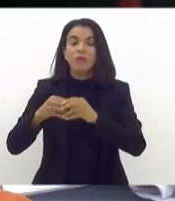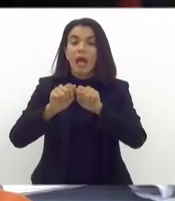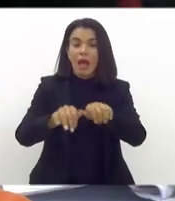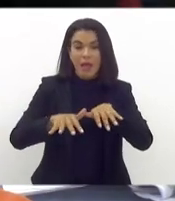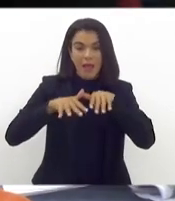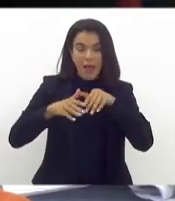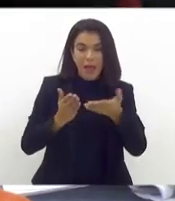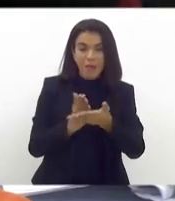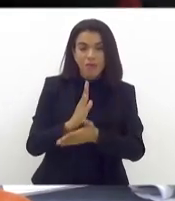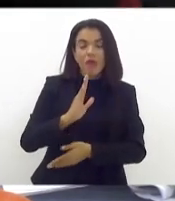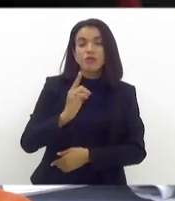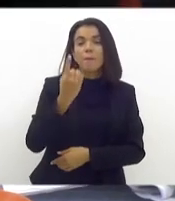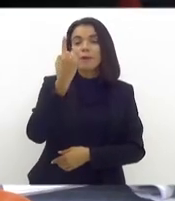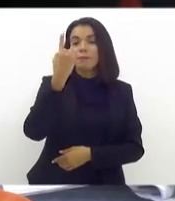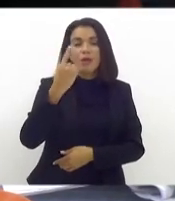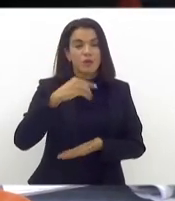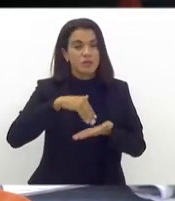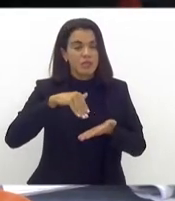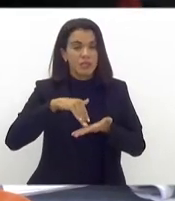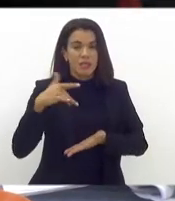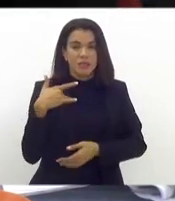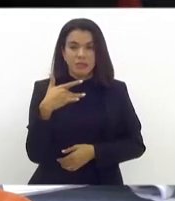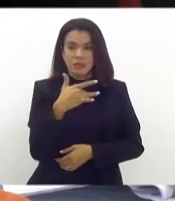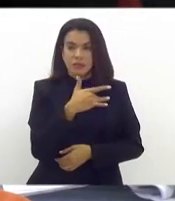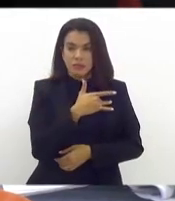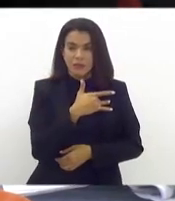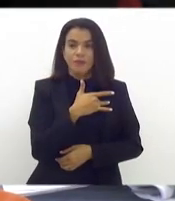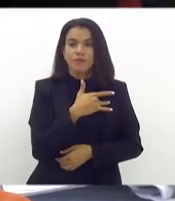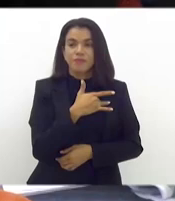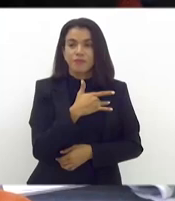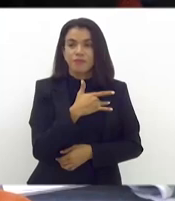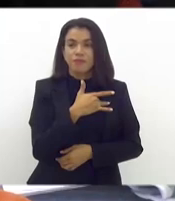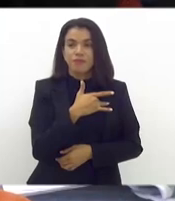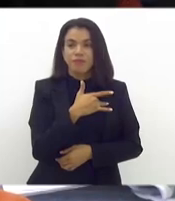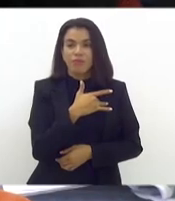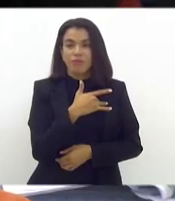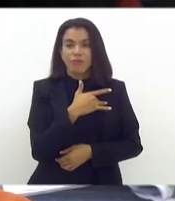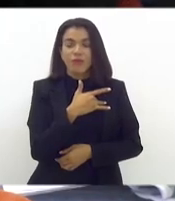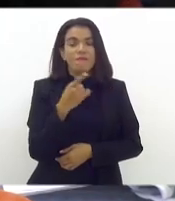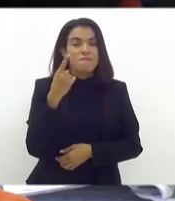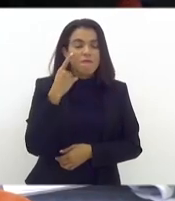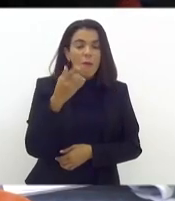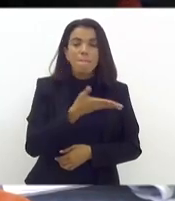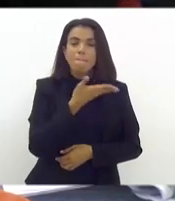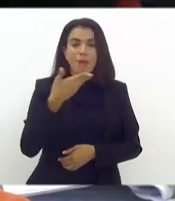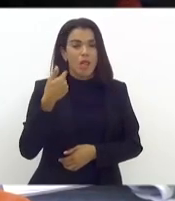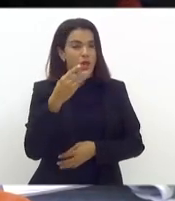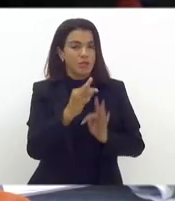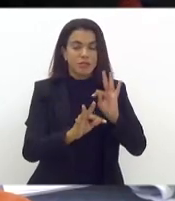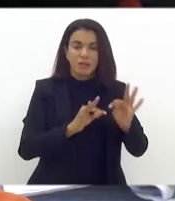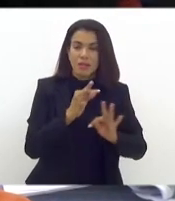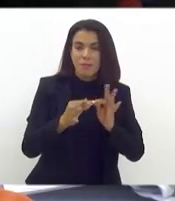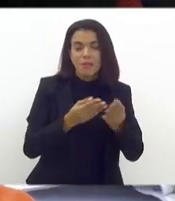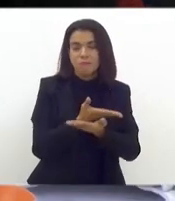aprovado, você é o primeiro aí no secretário de saúde, doutor Luizinho, para poder ver o melhor tratamento, a melhor condição